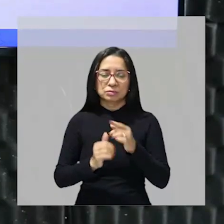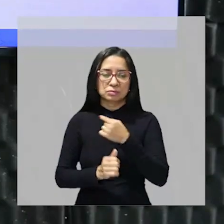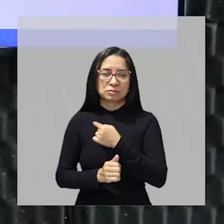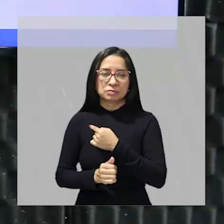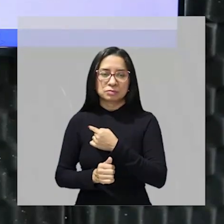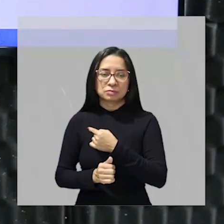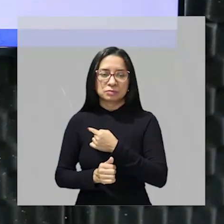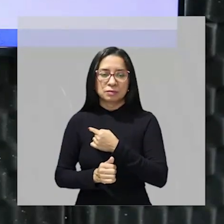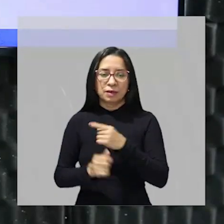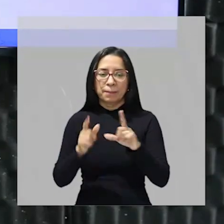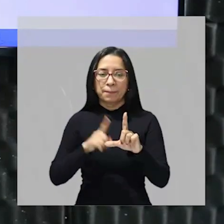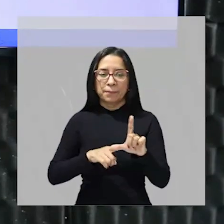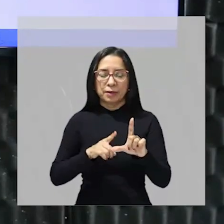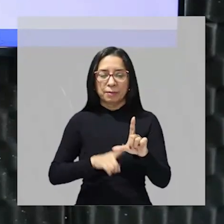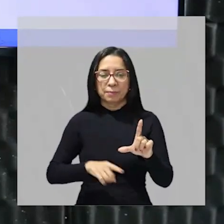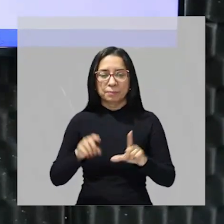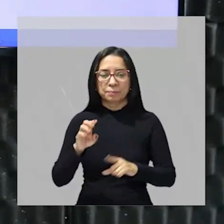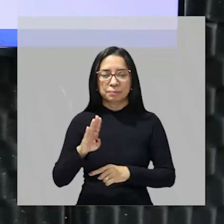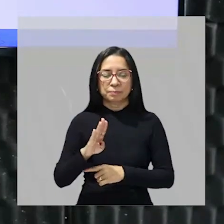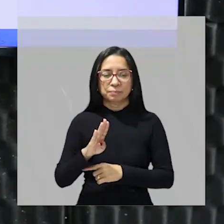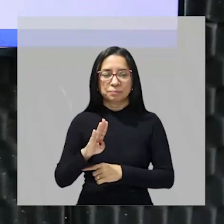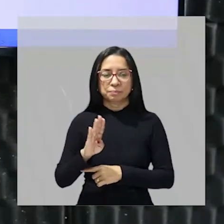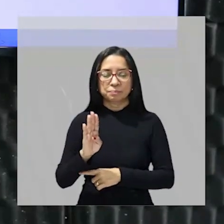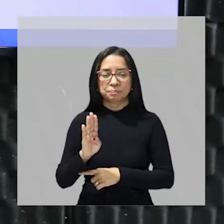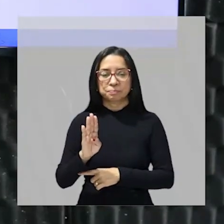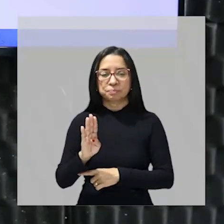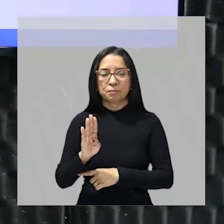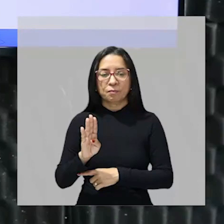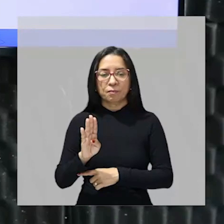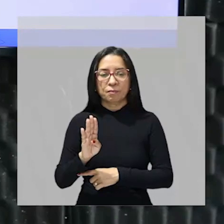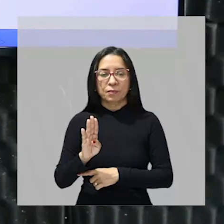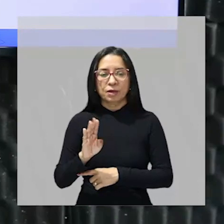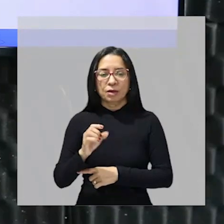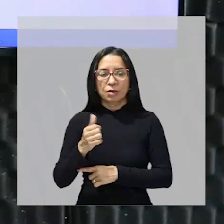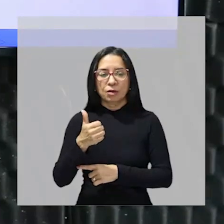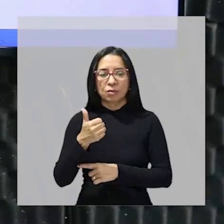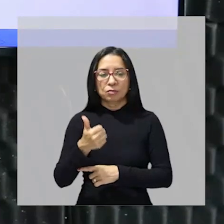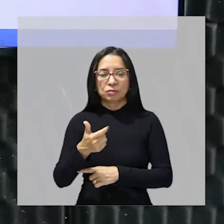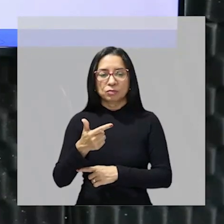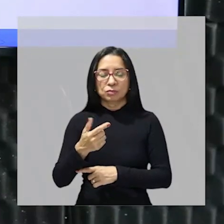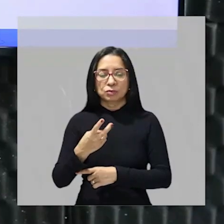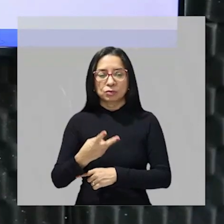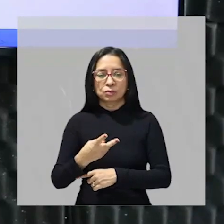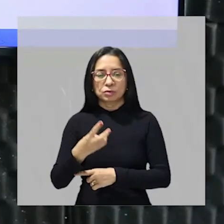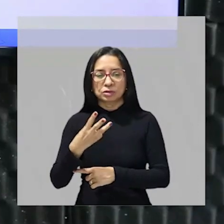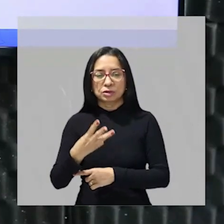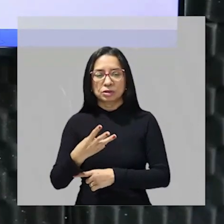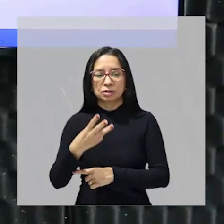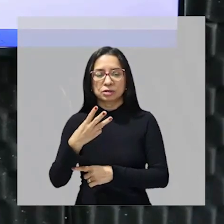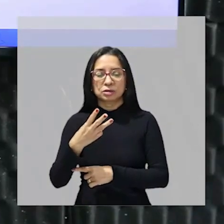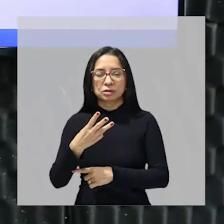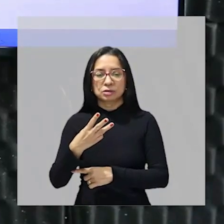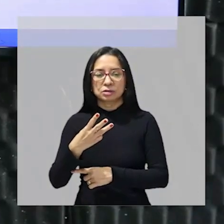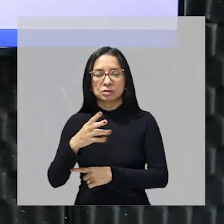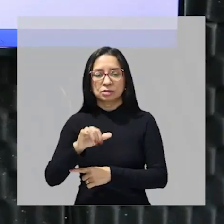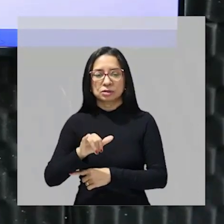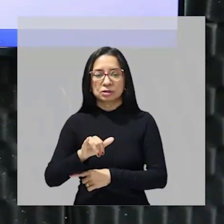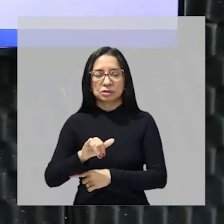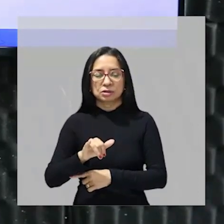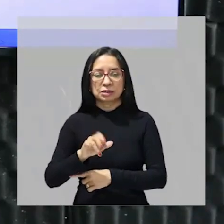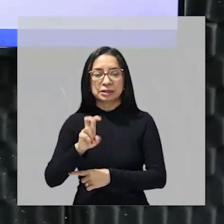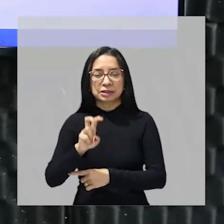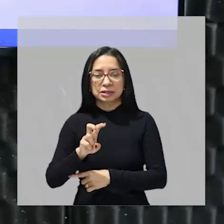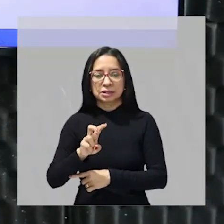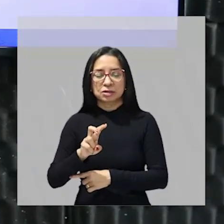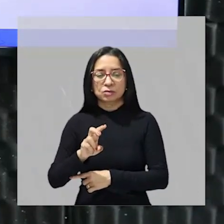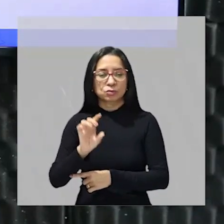aqui? Da letra B, que compreende apenas A1, A2, A3 e A5